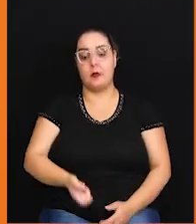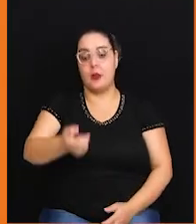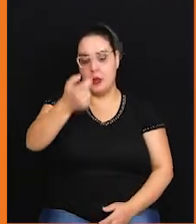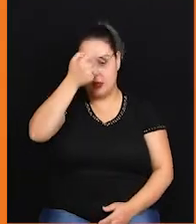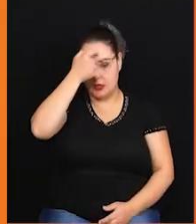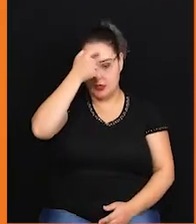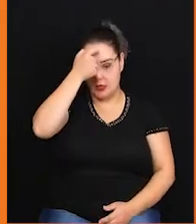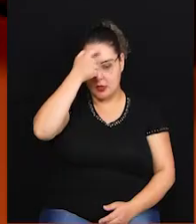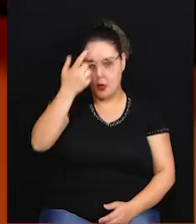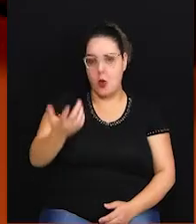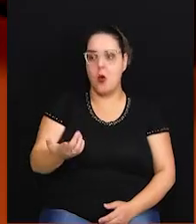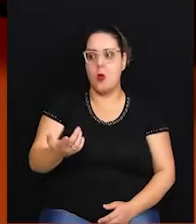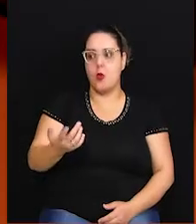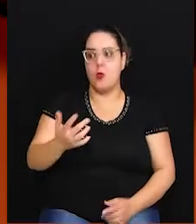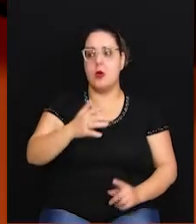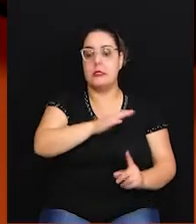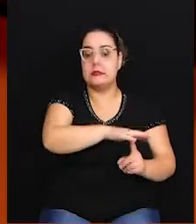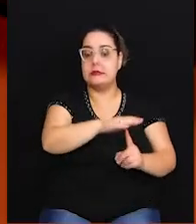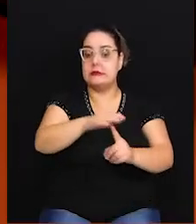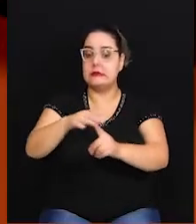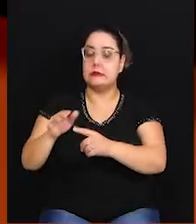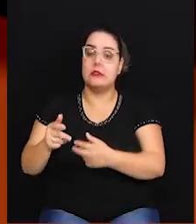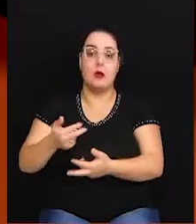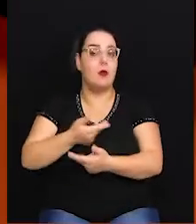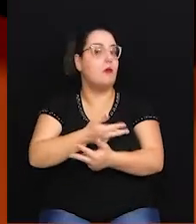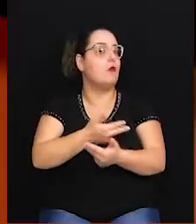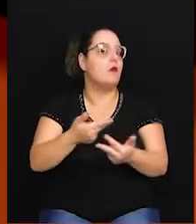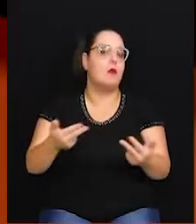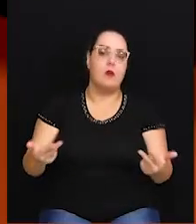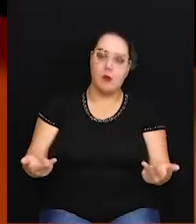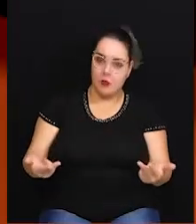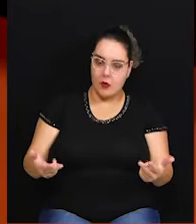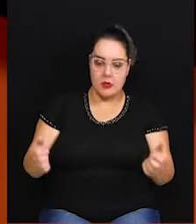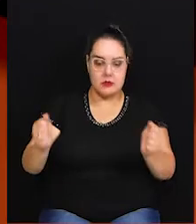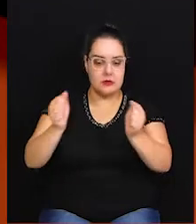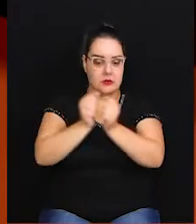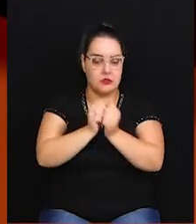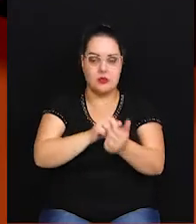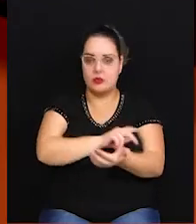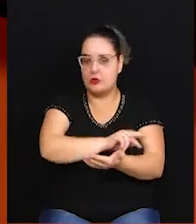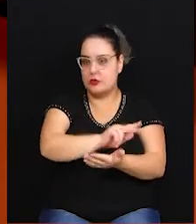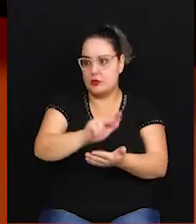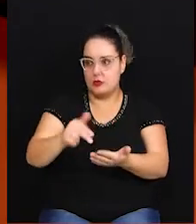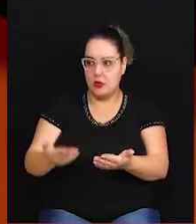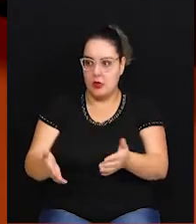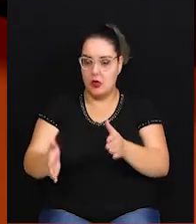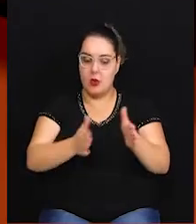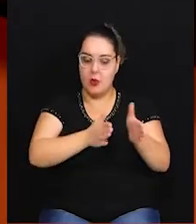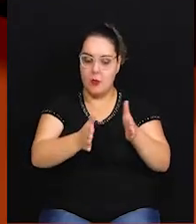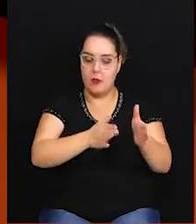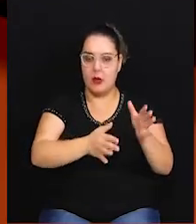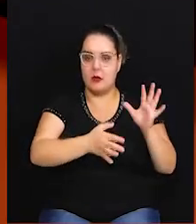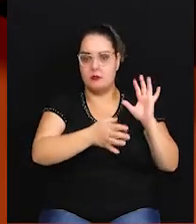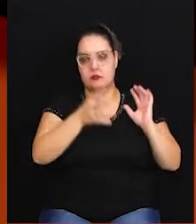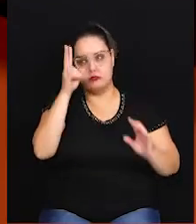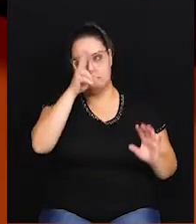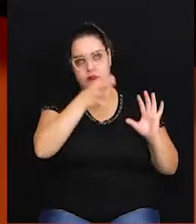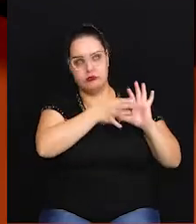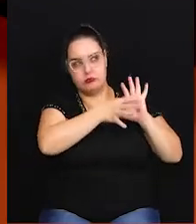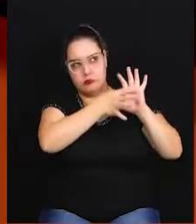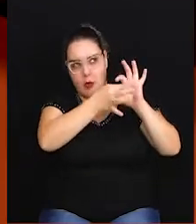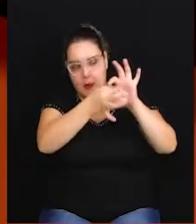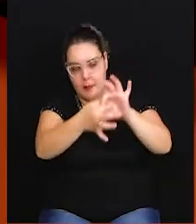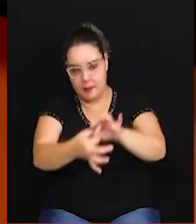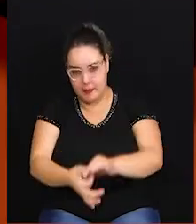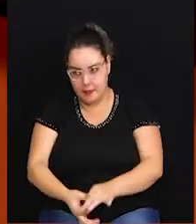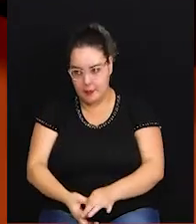Essa consciência ambiental, porque são muitas coisas reunidas, né? A gente está falando de um período histórico em que a menstruação